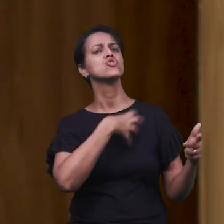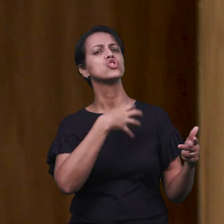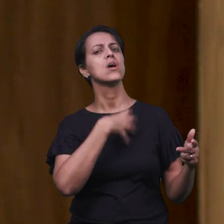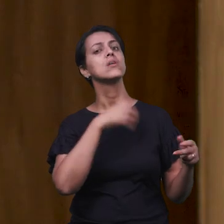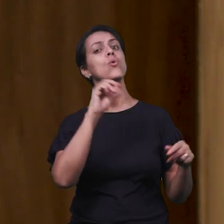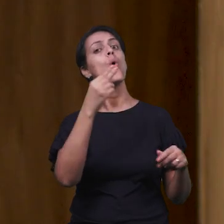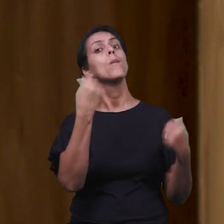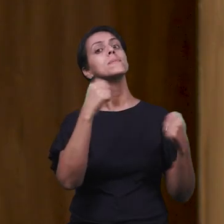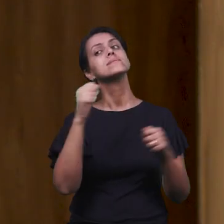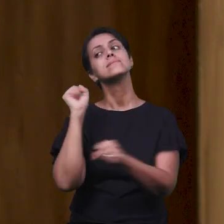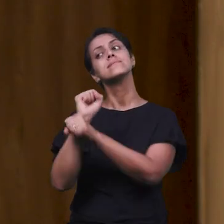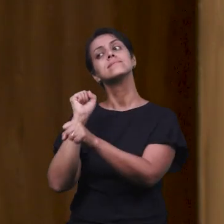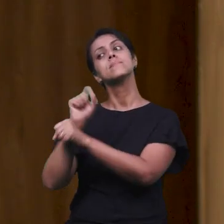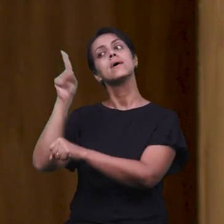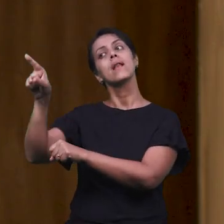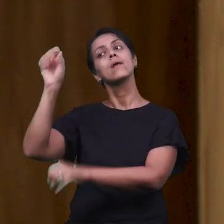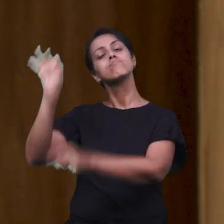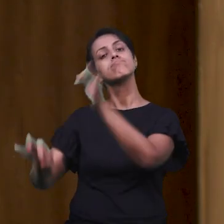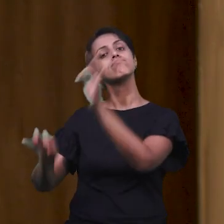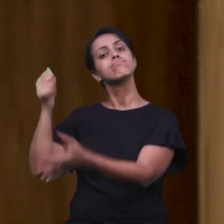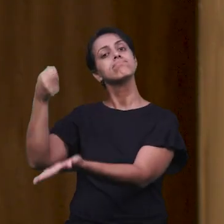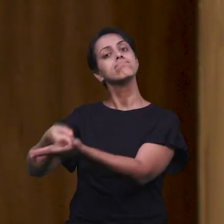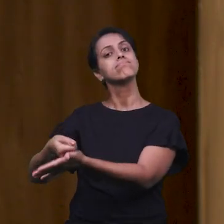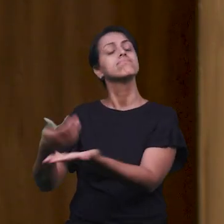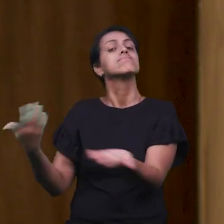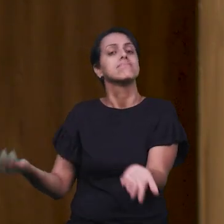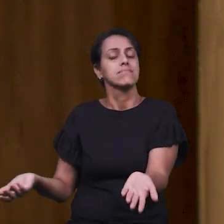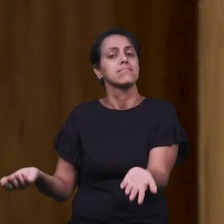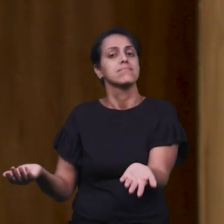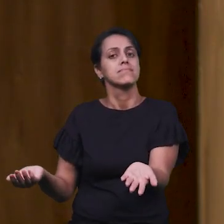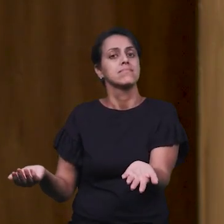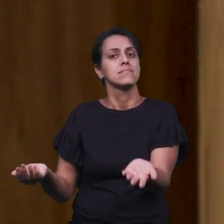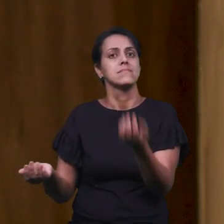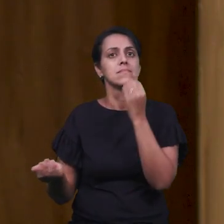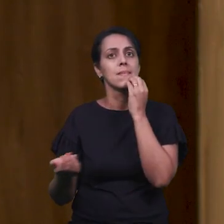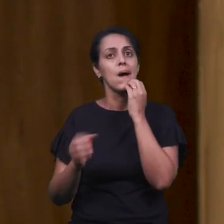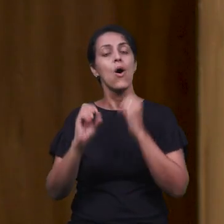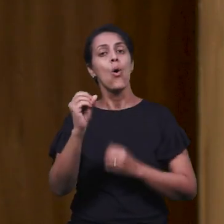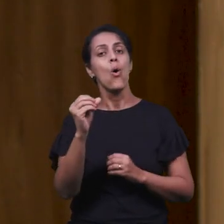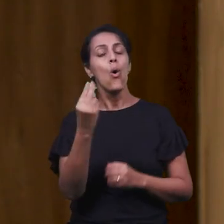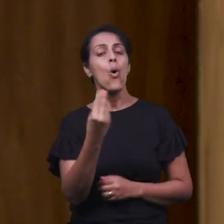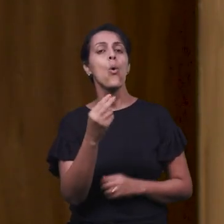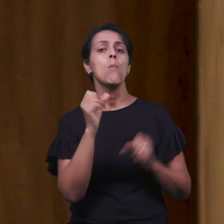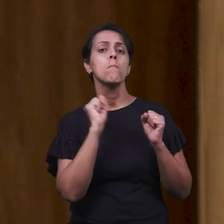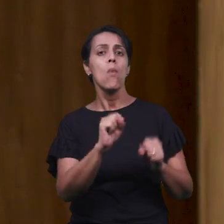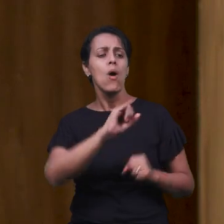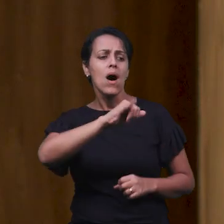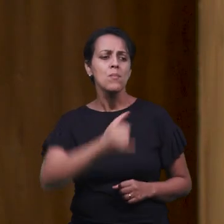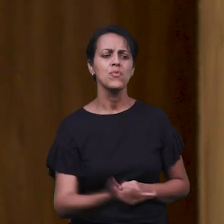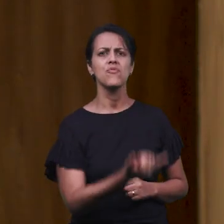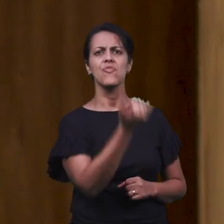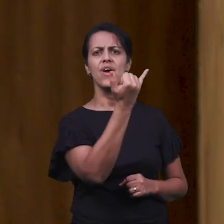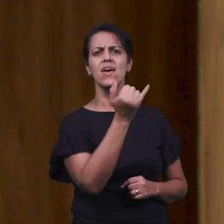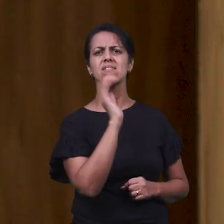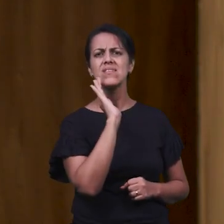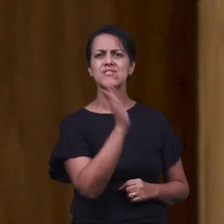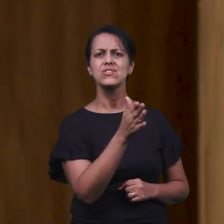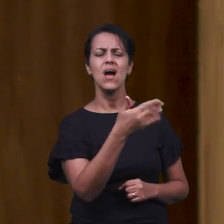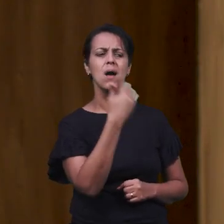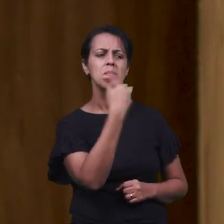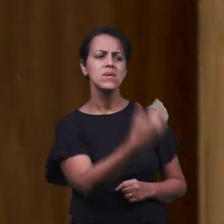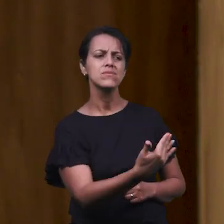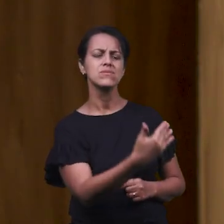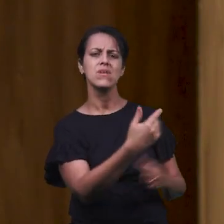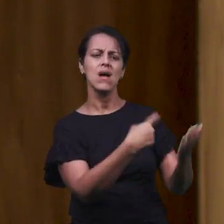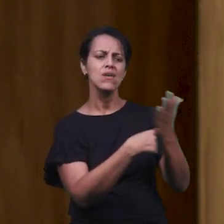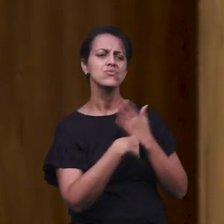ser julgado no dia que ela não sabe, né? Ou ela já pode, de repente, procurar uma composição com o processo